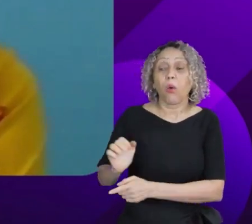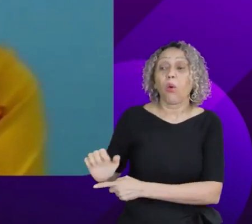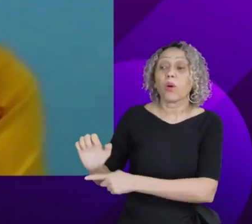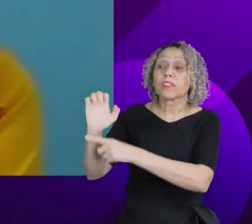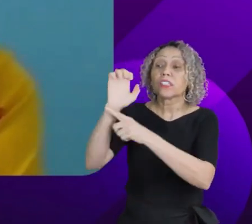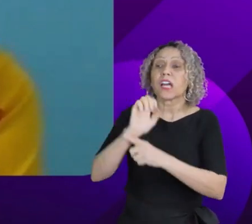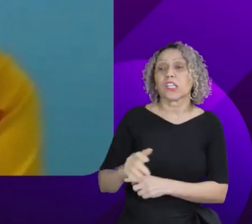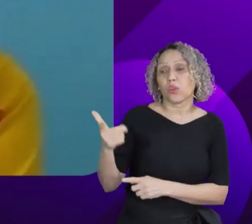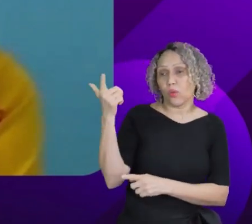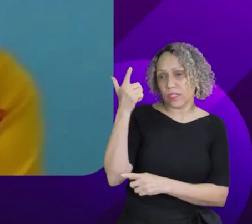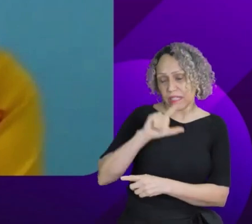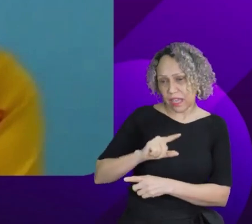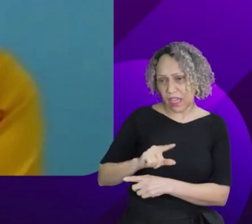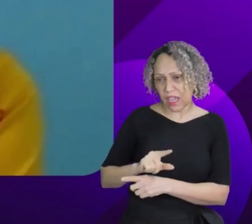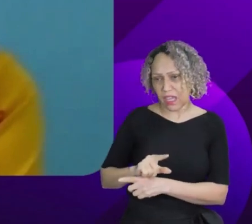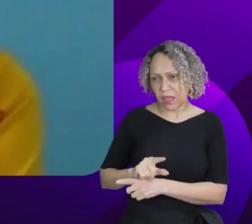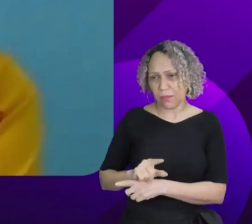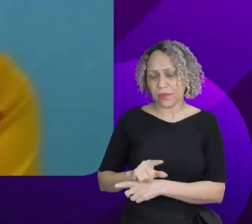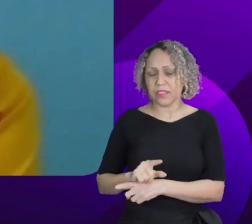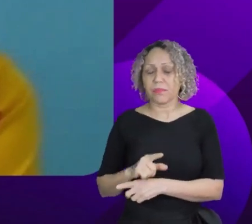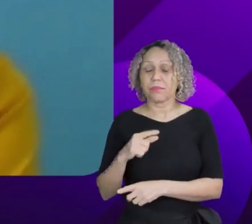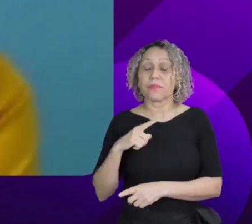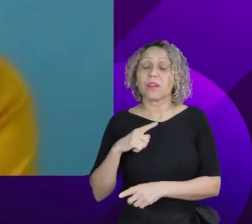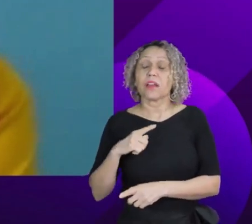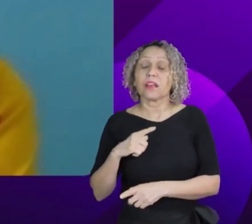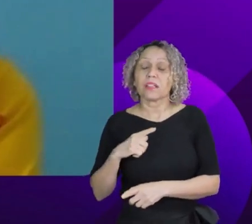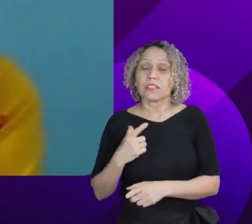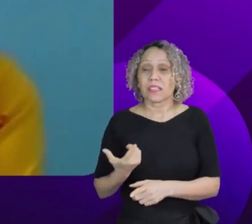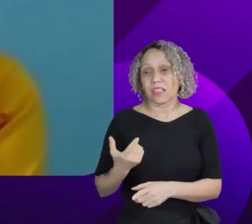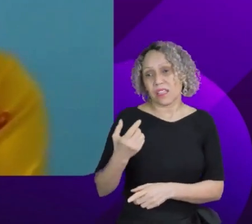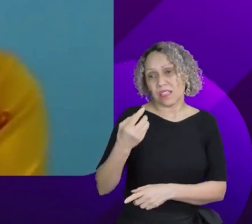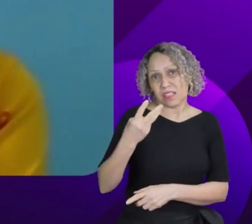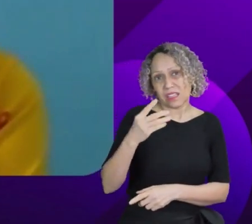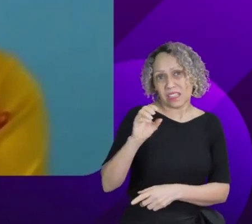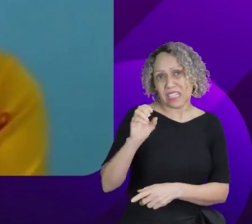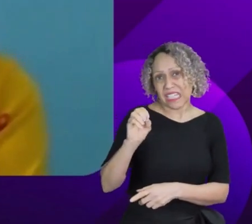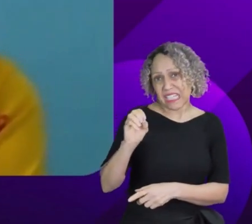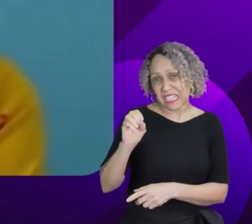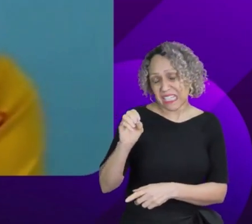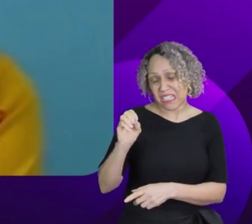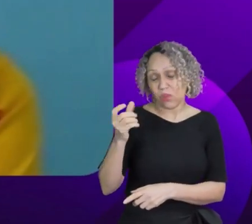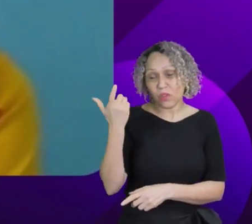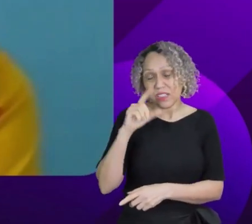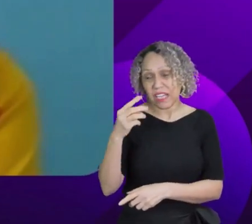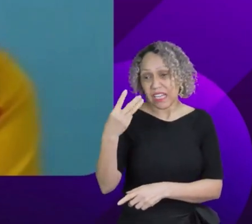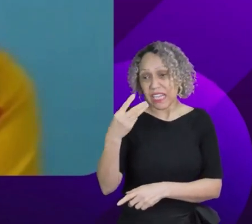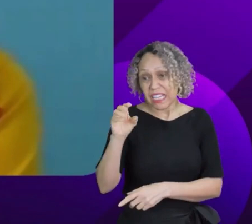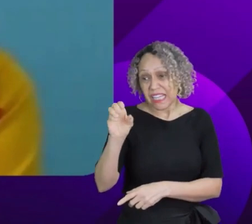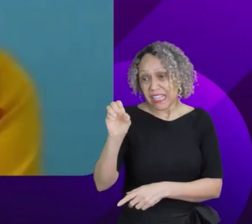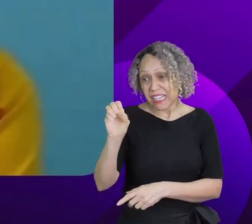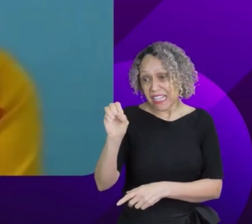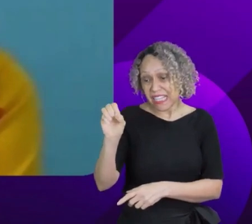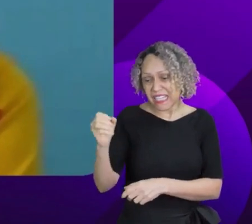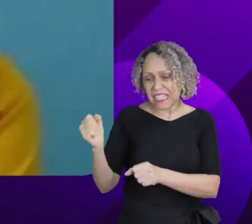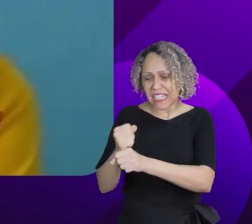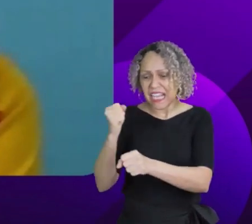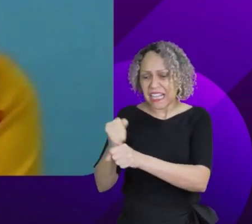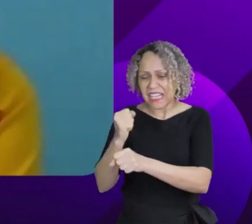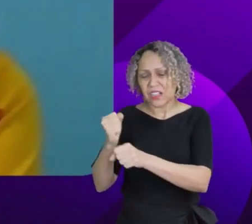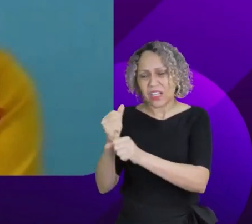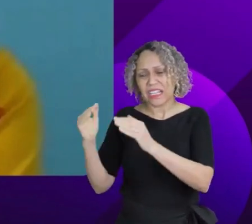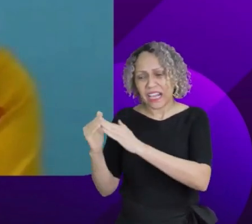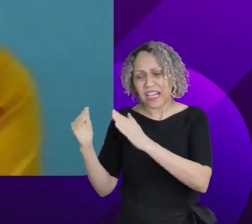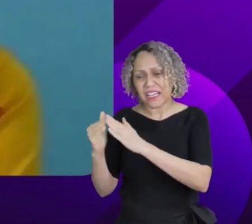aí 200, 300 unidades para fazer, nós fomos contemplados com 50. E pode ter apresentado que nós